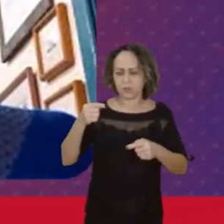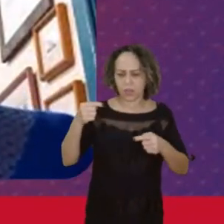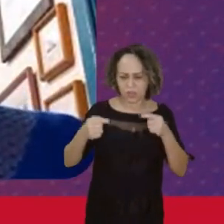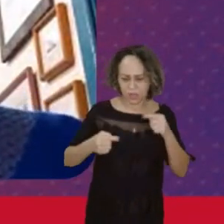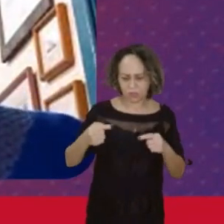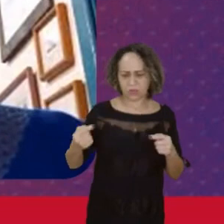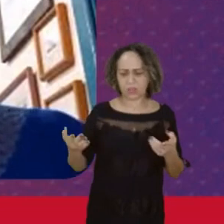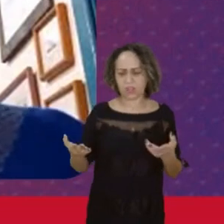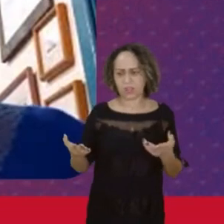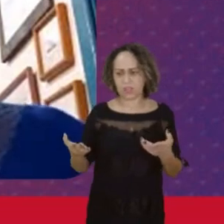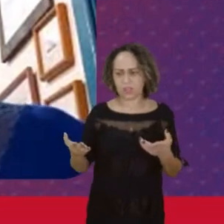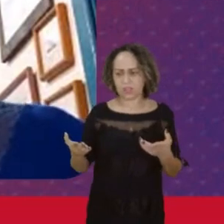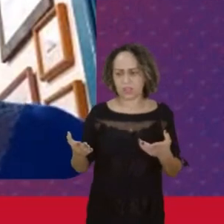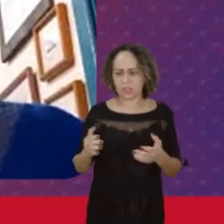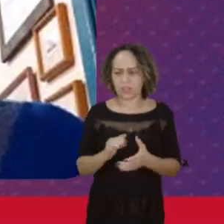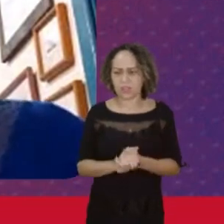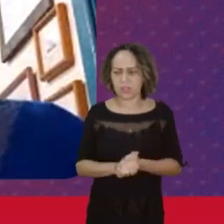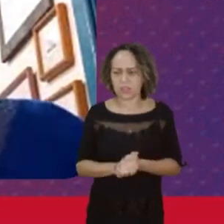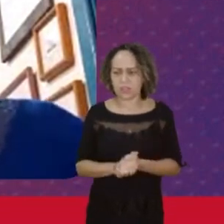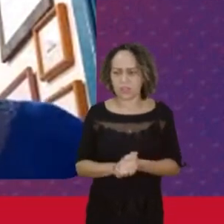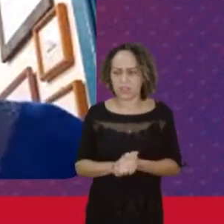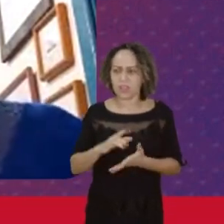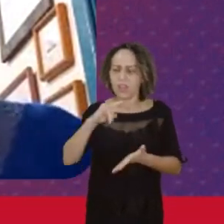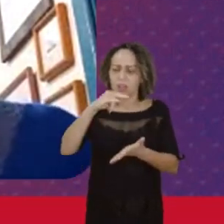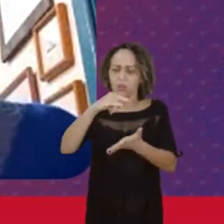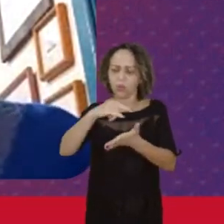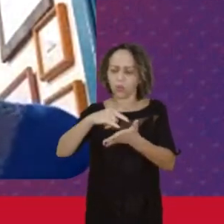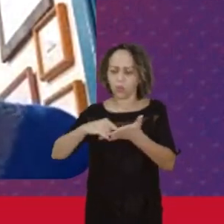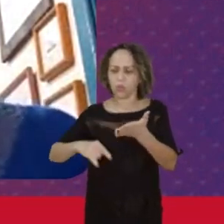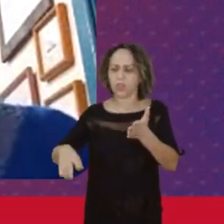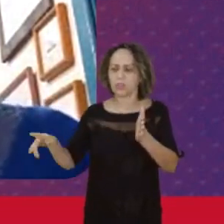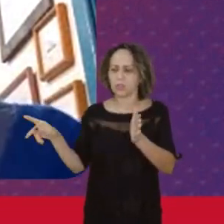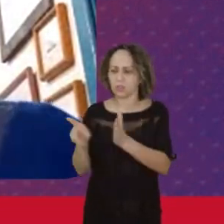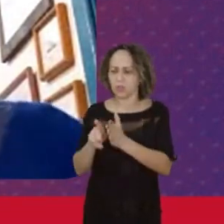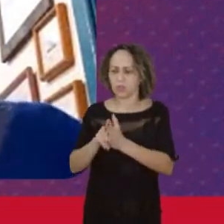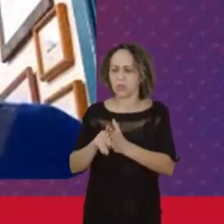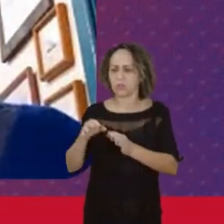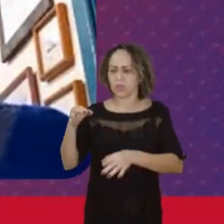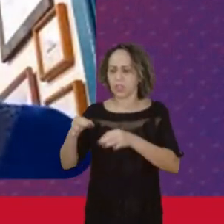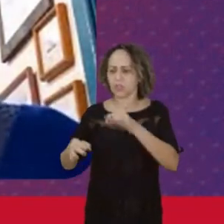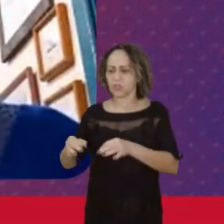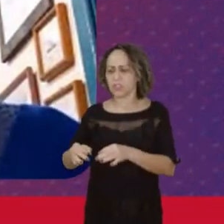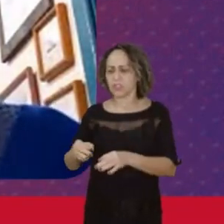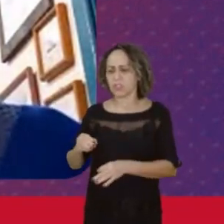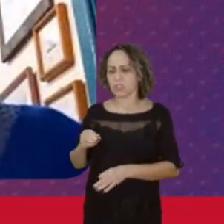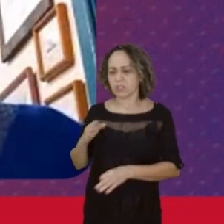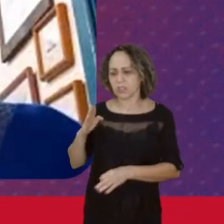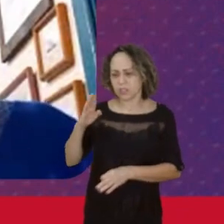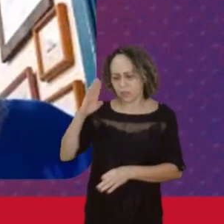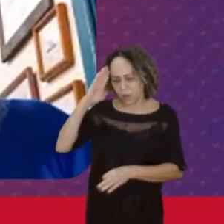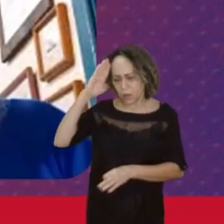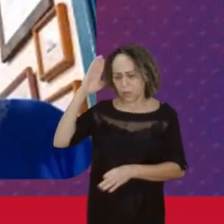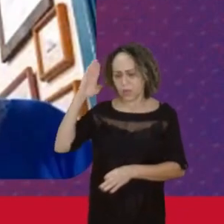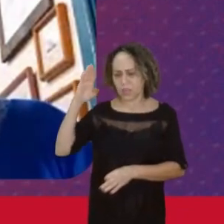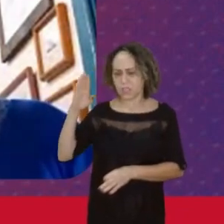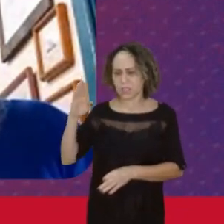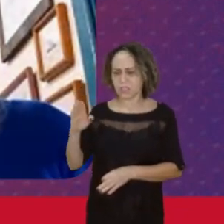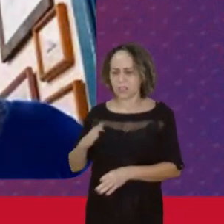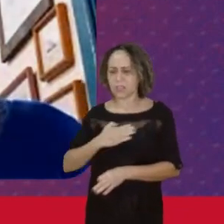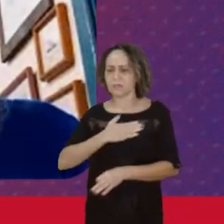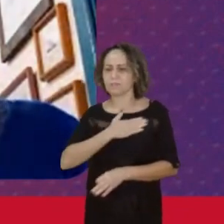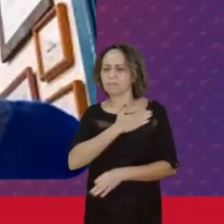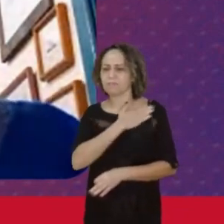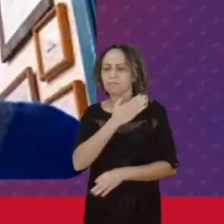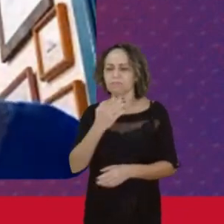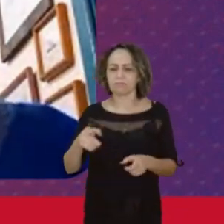com documentos da repressão, né? Documentos da justiça militar, documentos dos arquivos policiais. Nós